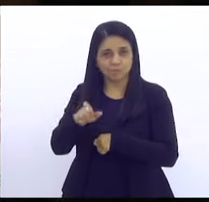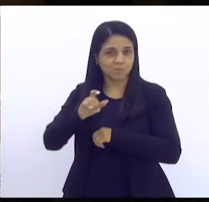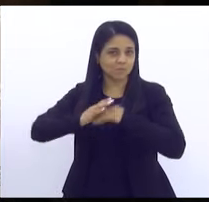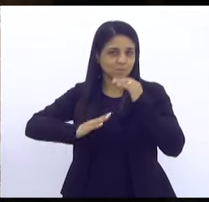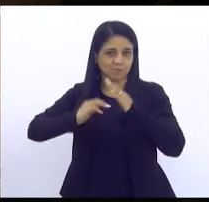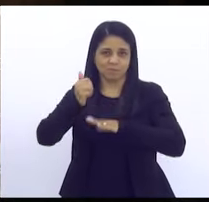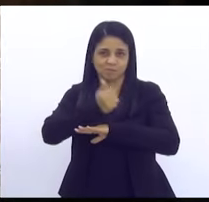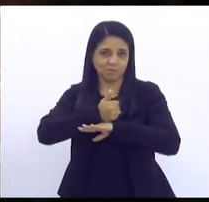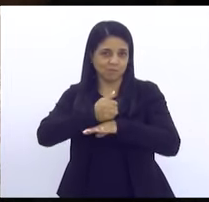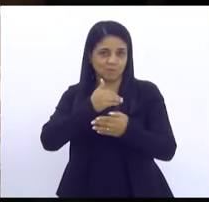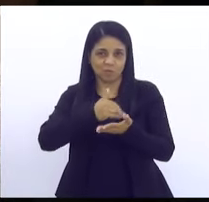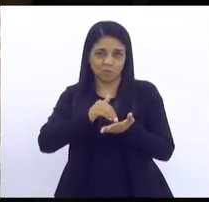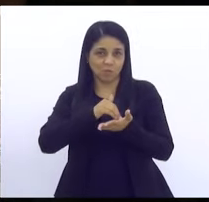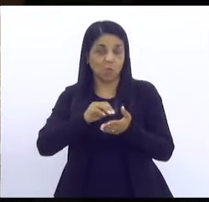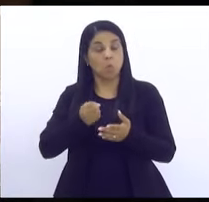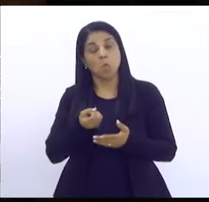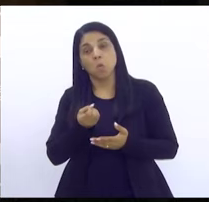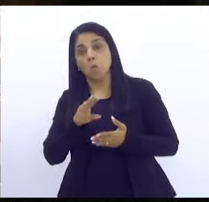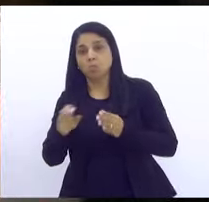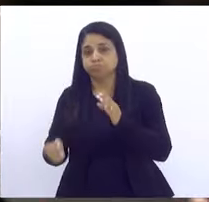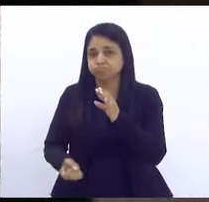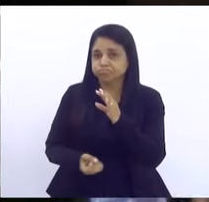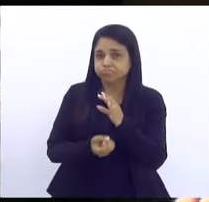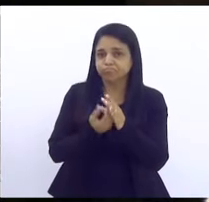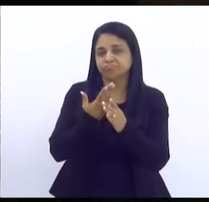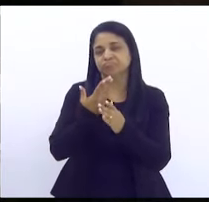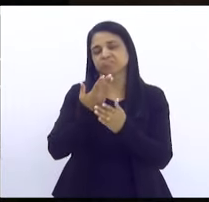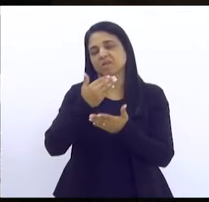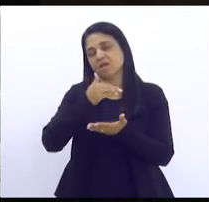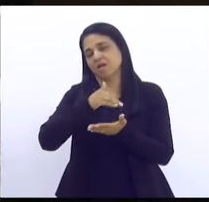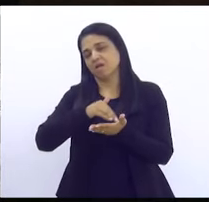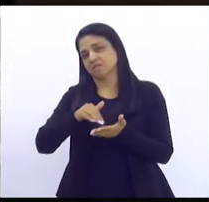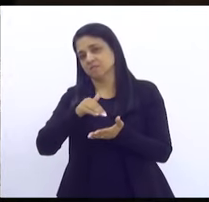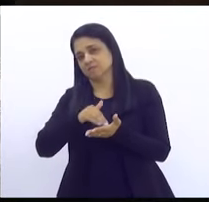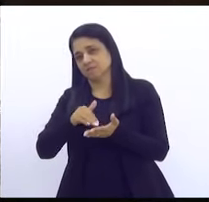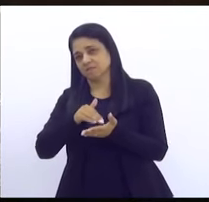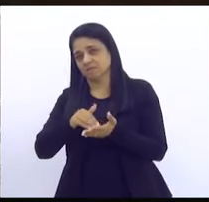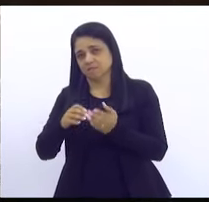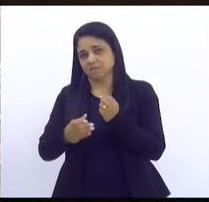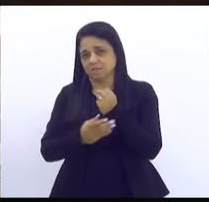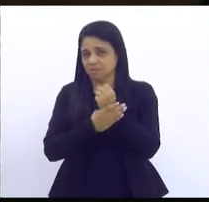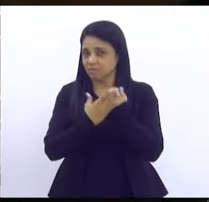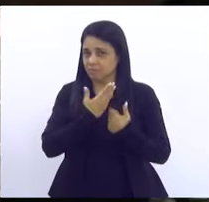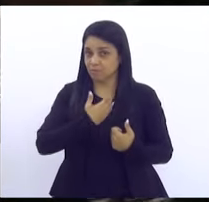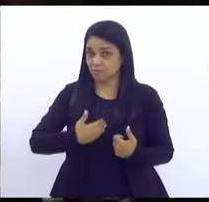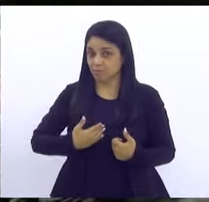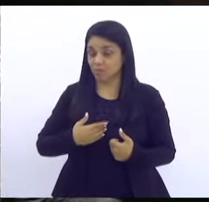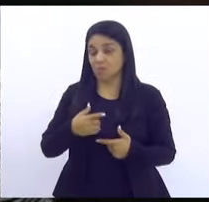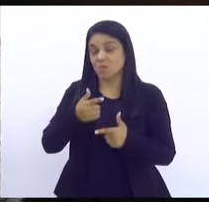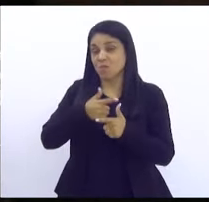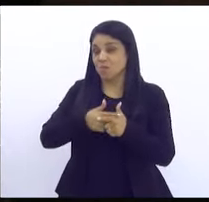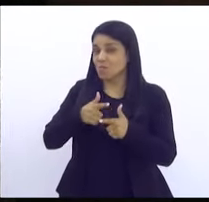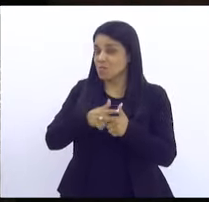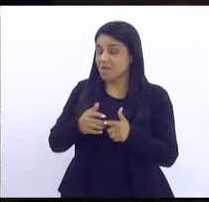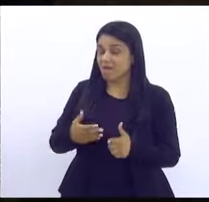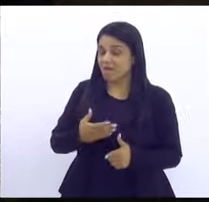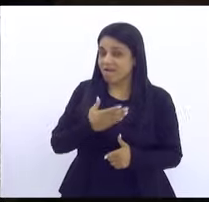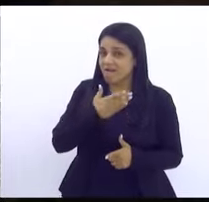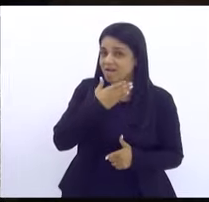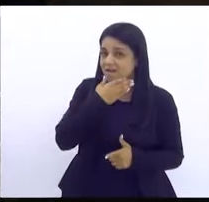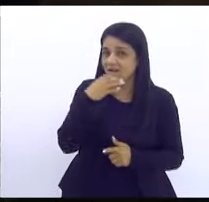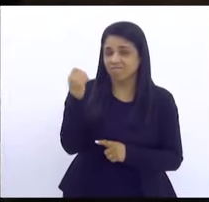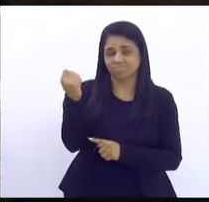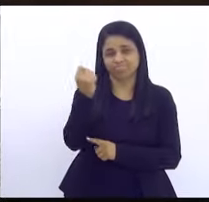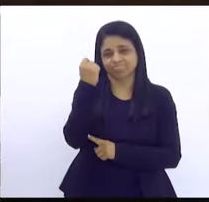ou recriando a Secretaria de Segurança Pública. O problema da segurança pública é muito mais grave. O problema